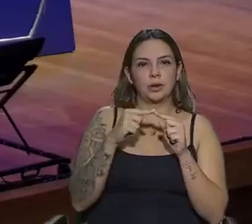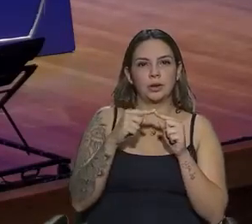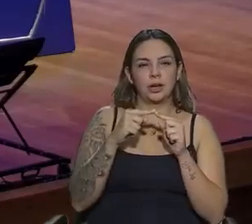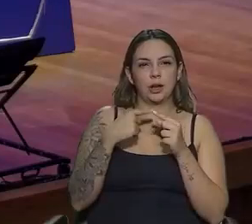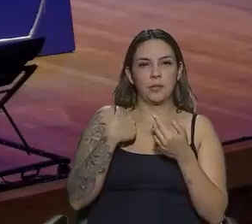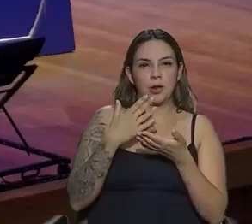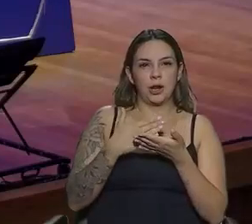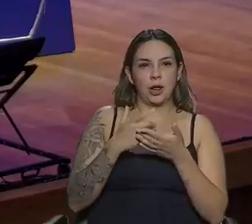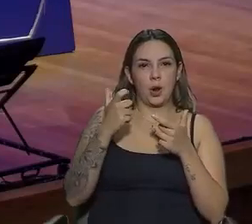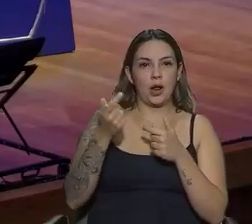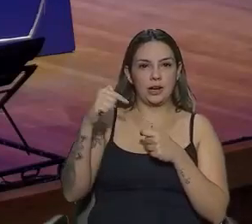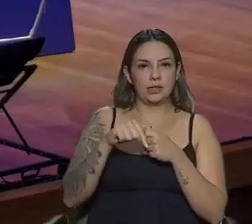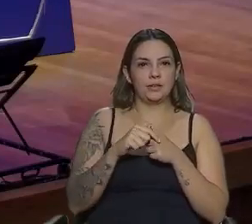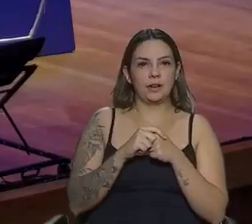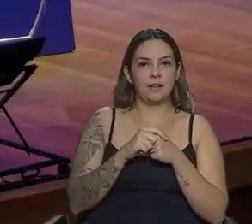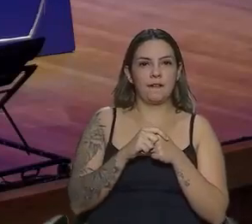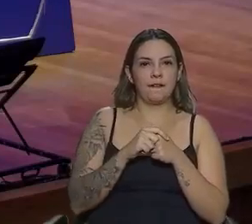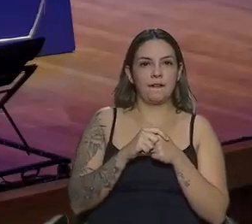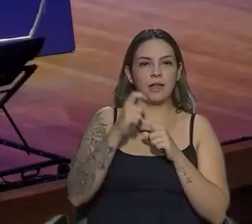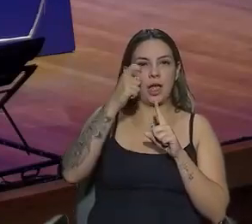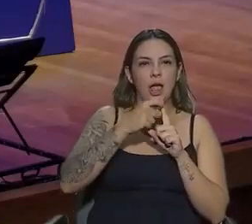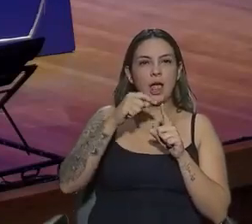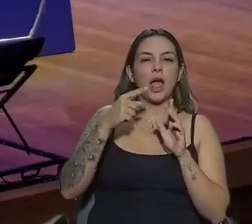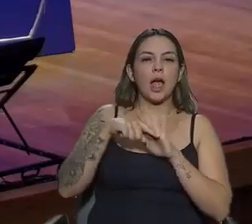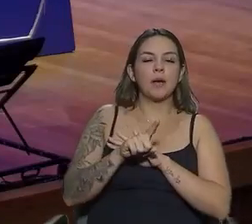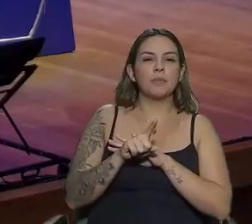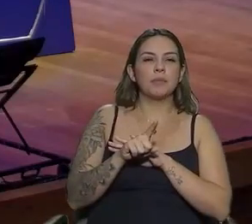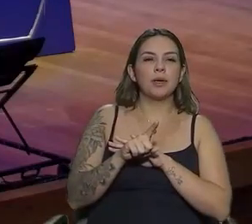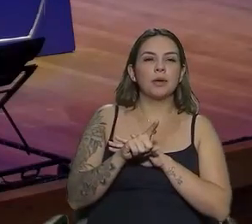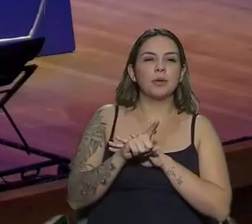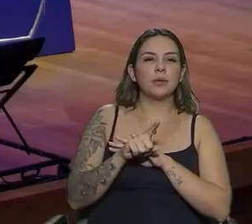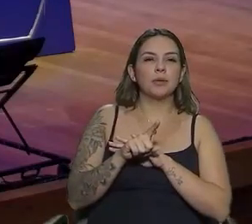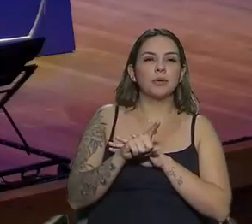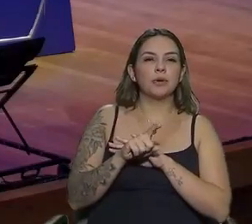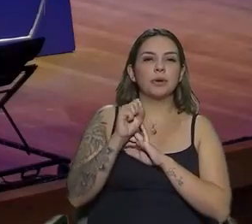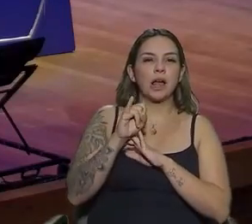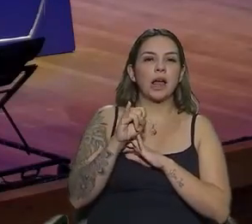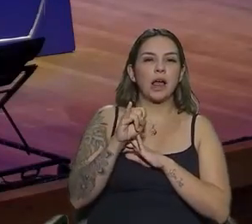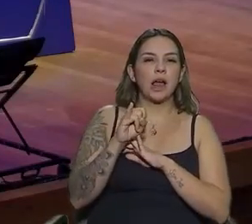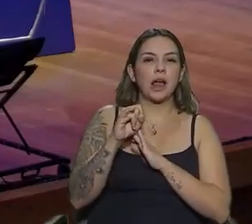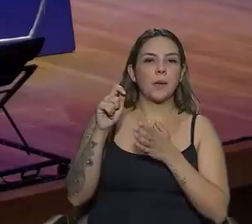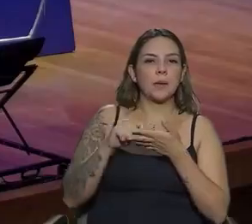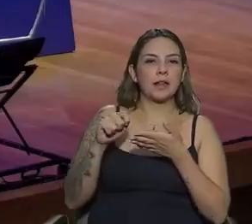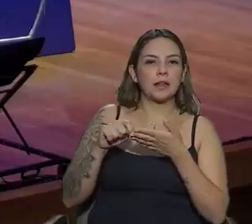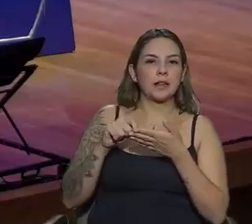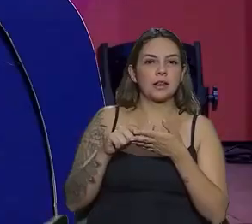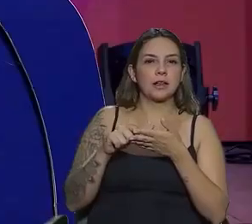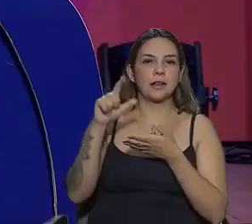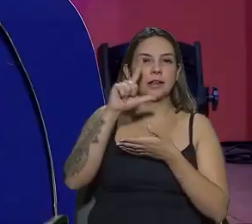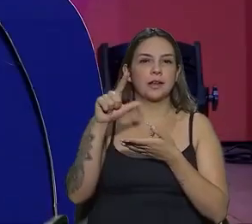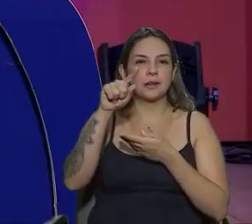trecho do meu livro, De Onde Eles Vêm, em que o personagem se pergunta se, para escrever